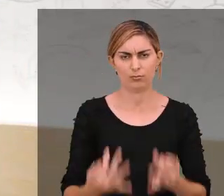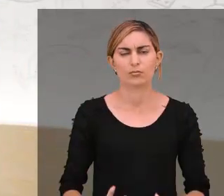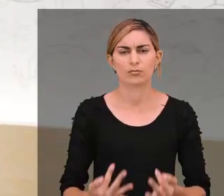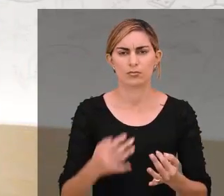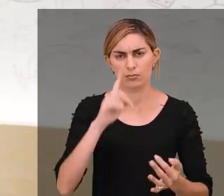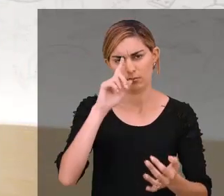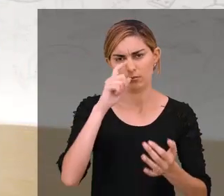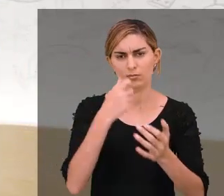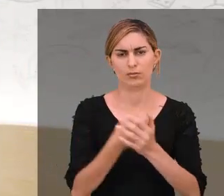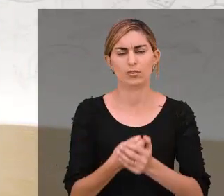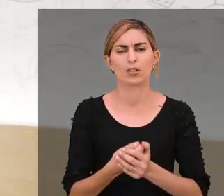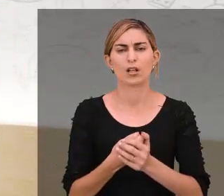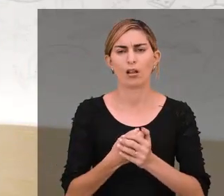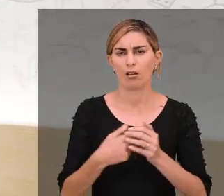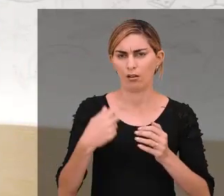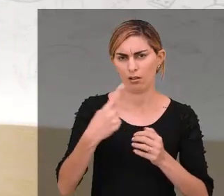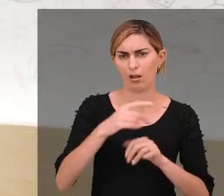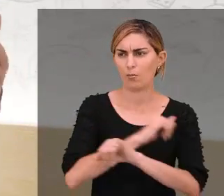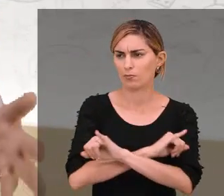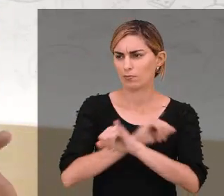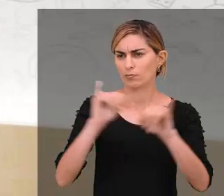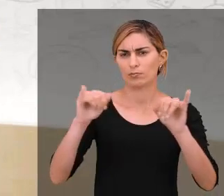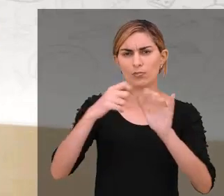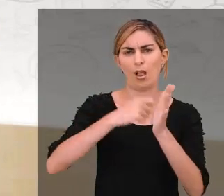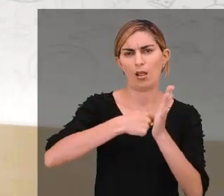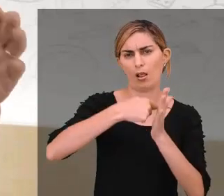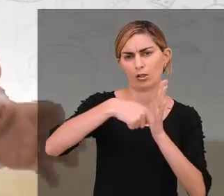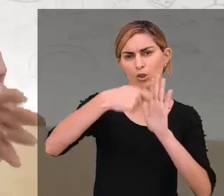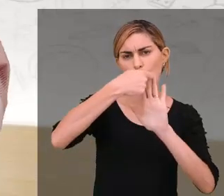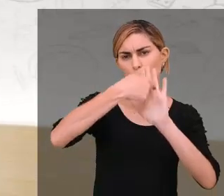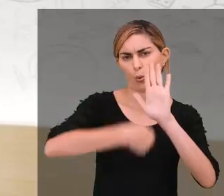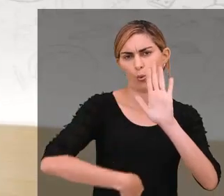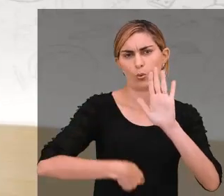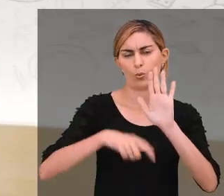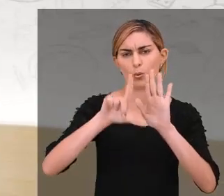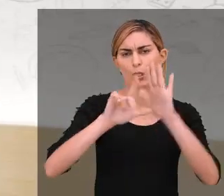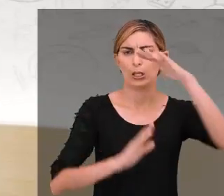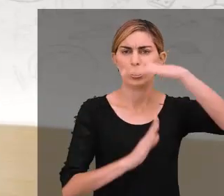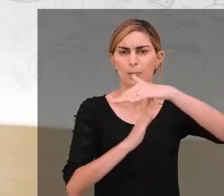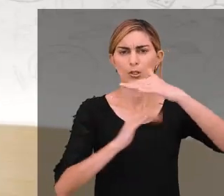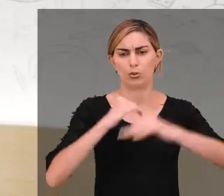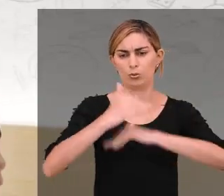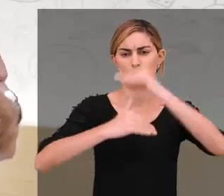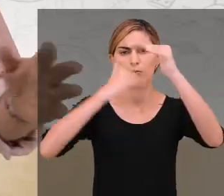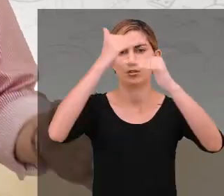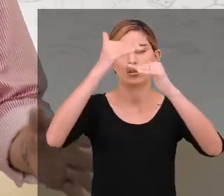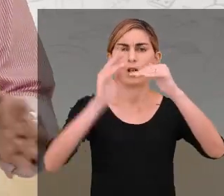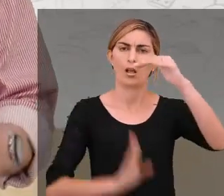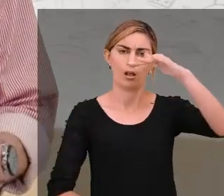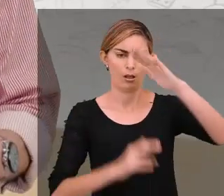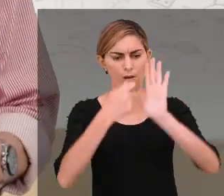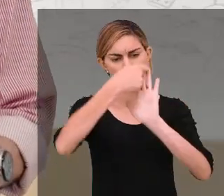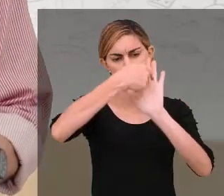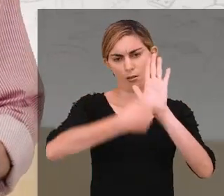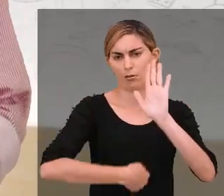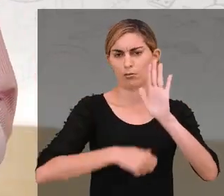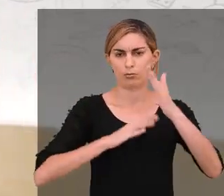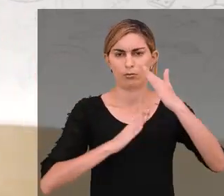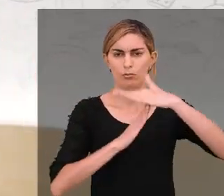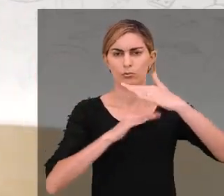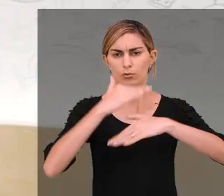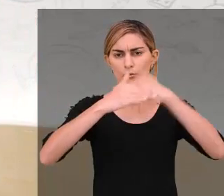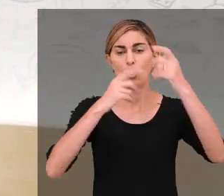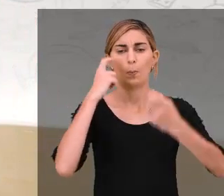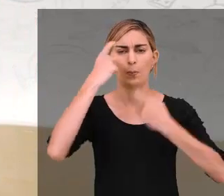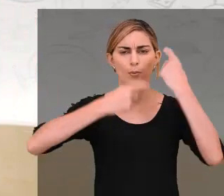assim, e emitiu um relatório chamado Limites do Crescimento. Esse relatório de Limites do Crescimento, ele se